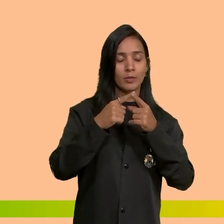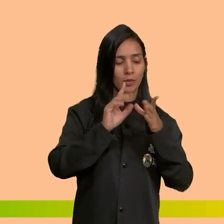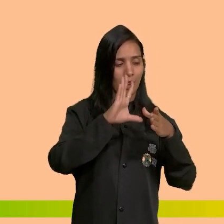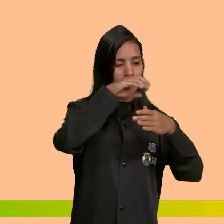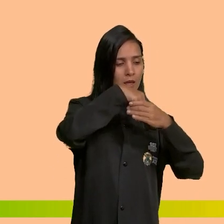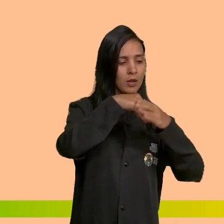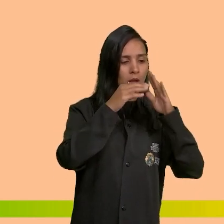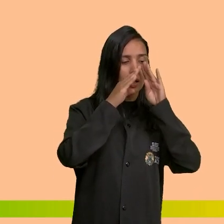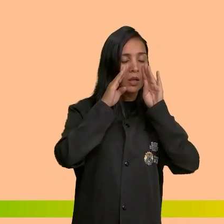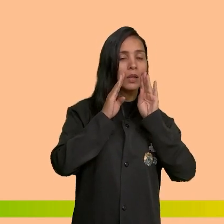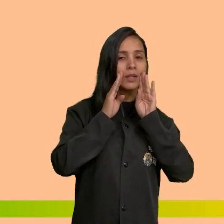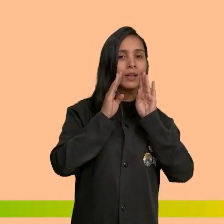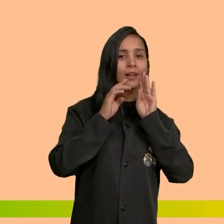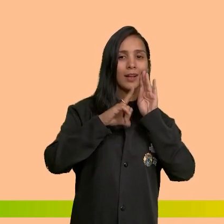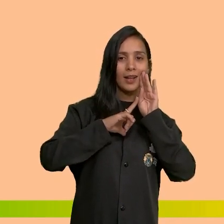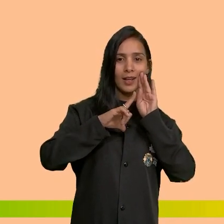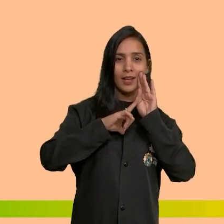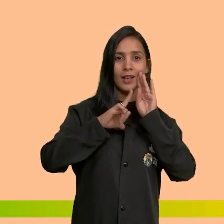né, e